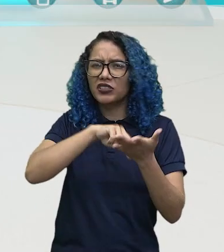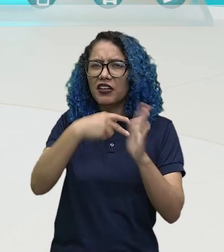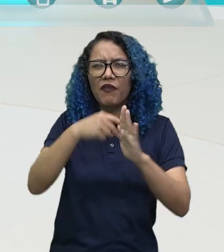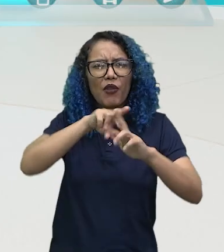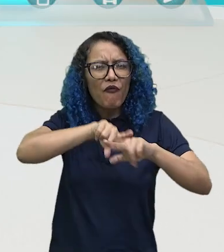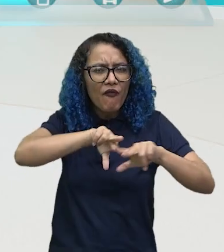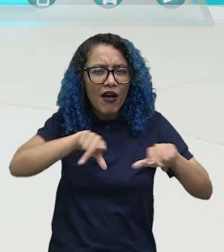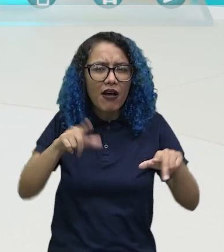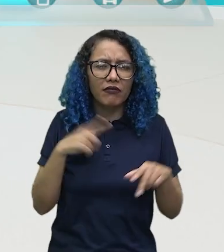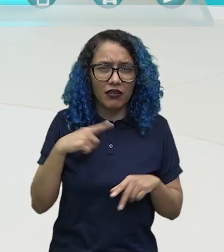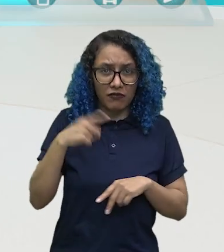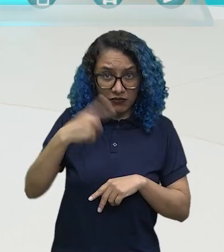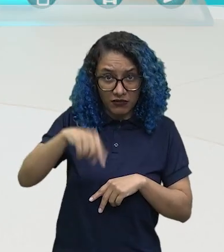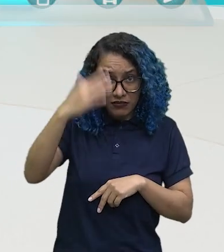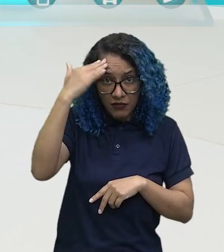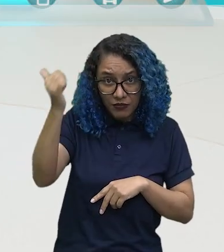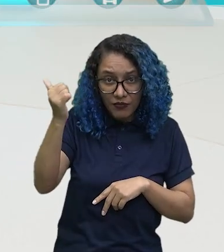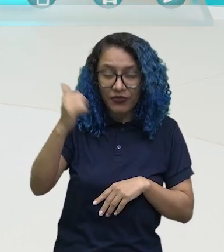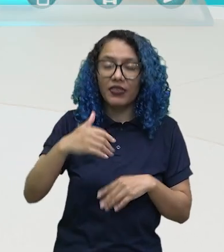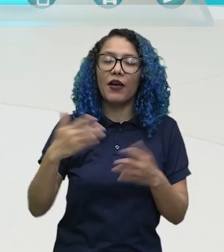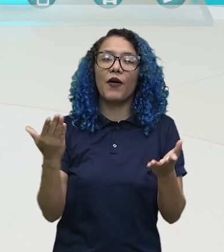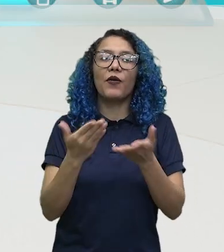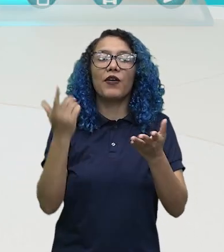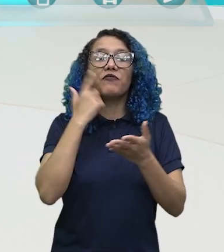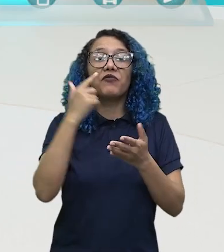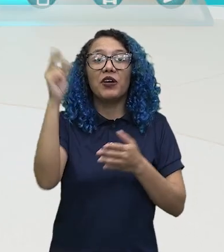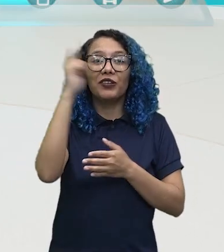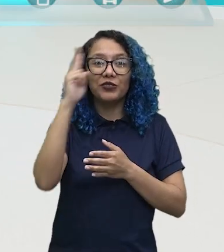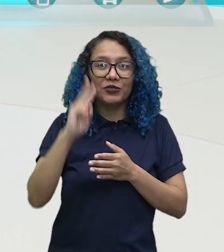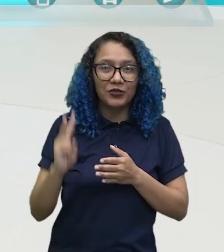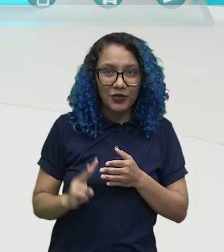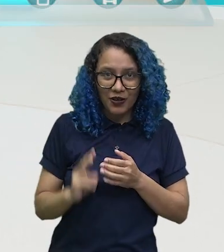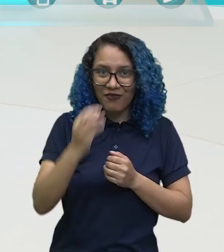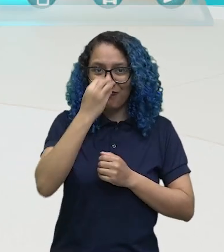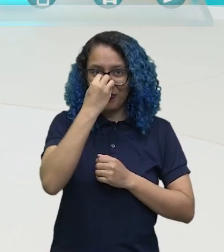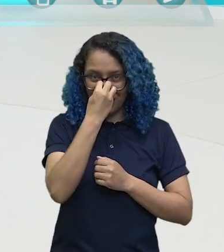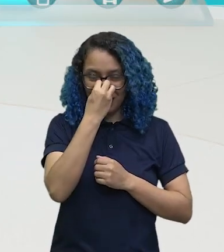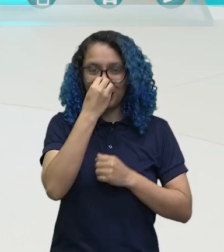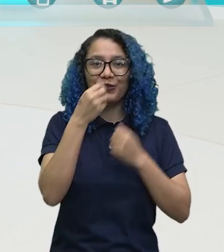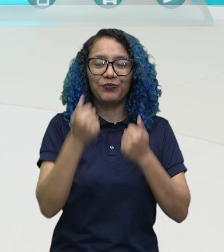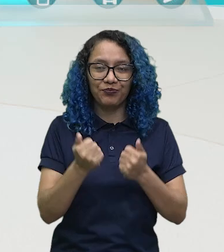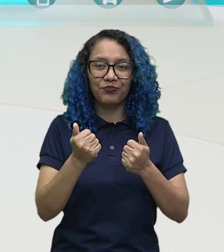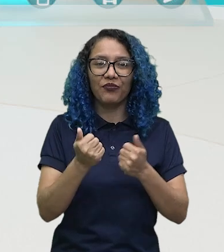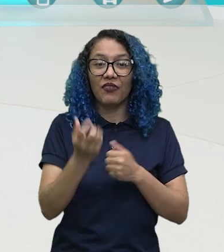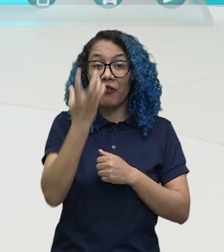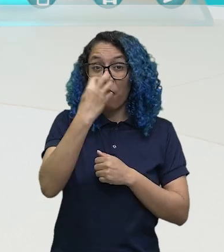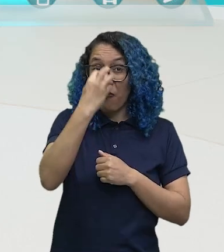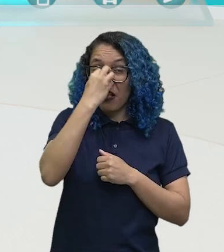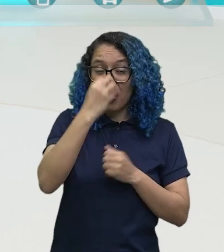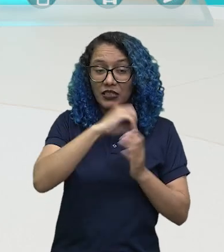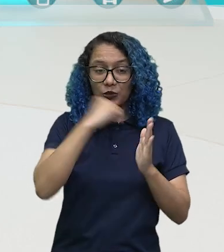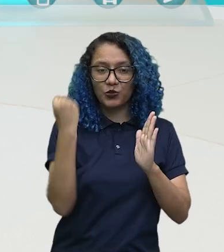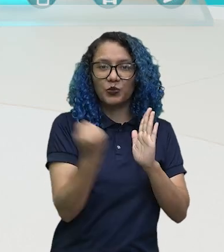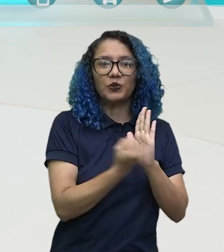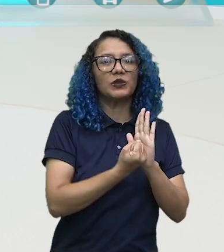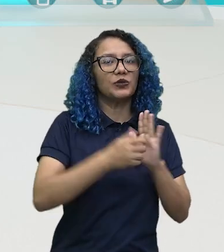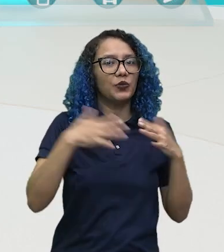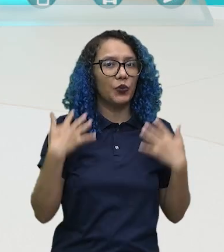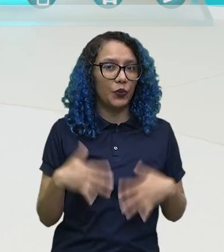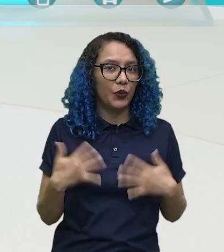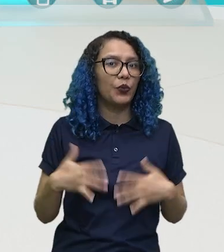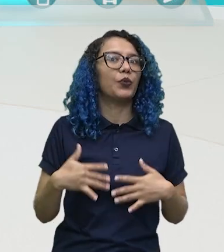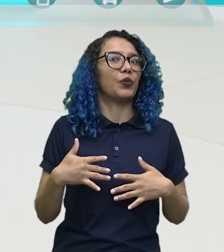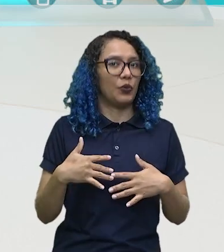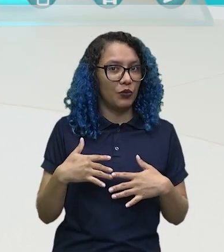muitos significados? Então, vamos ver a história do palhaço. Vocês vão ver que o palhaço tem um simbolismo